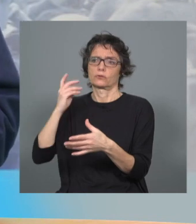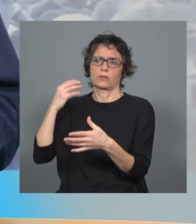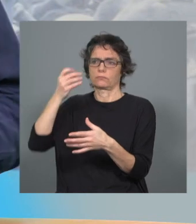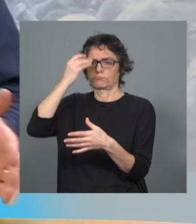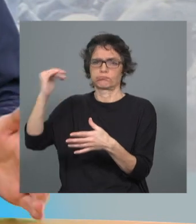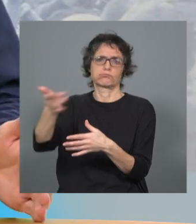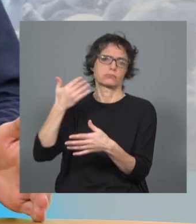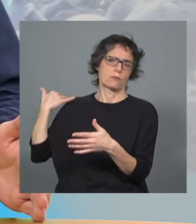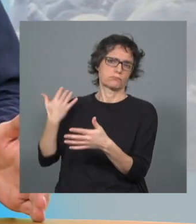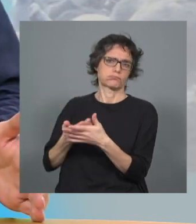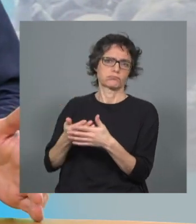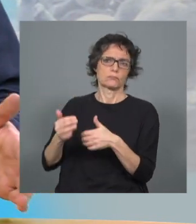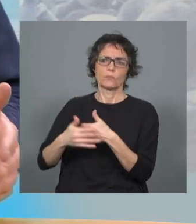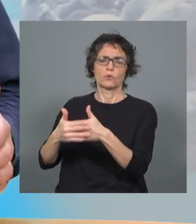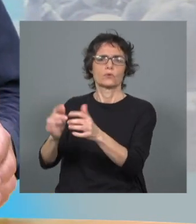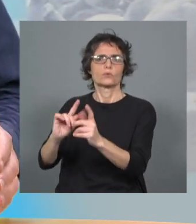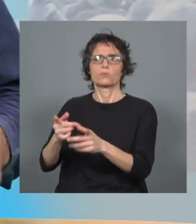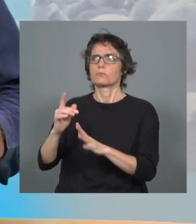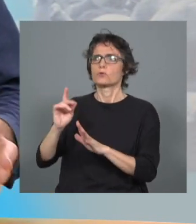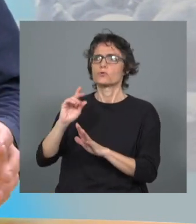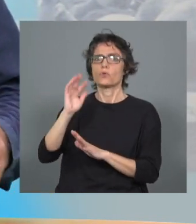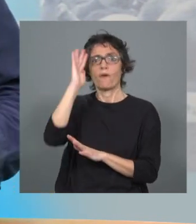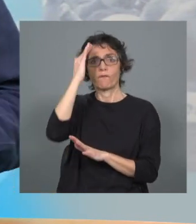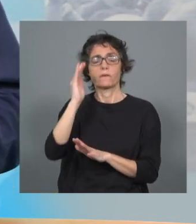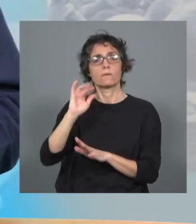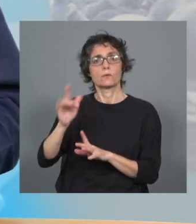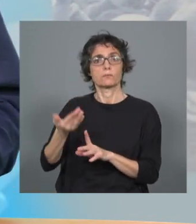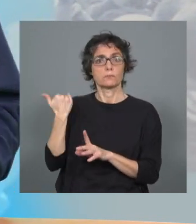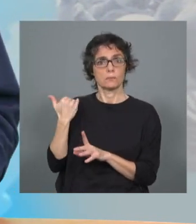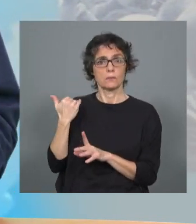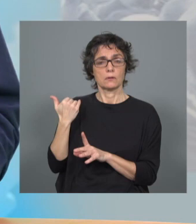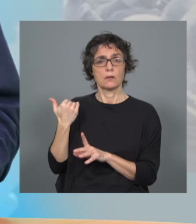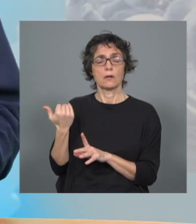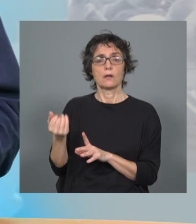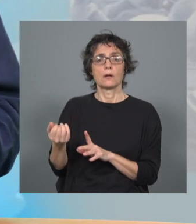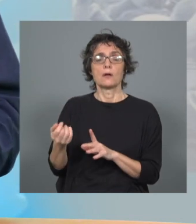em particular começou em fevereiro do ano passado, com a aprovação das 5 leis que depois foram